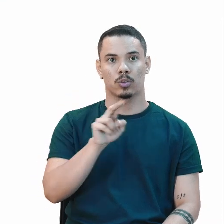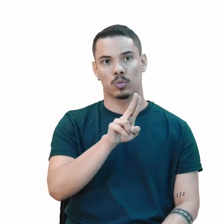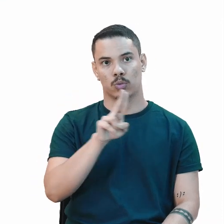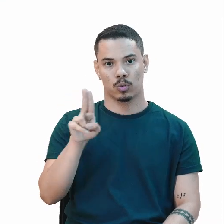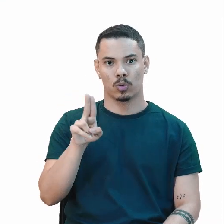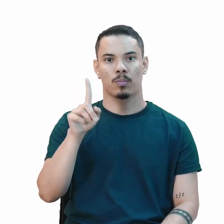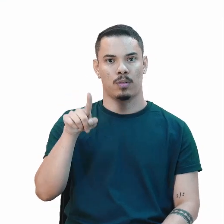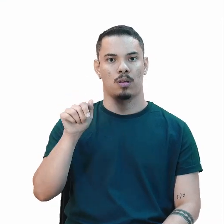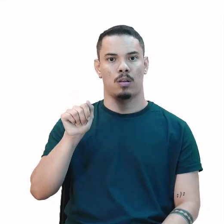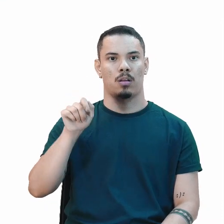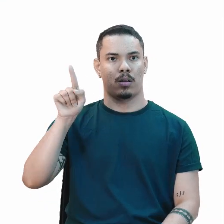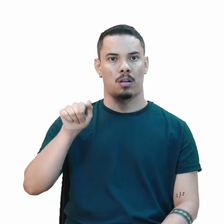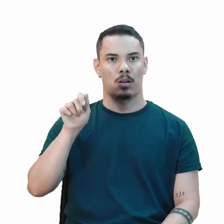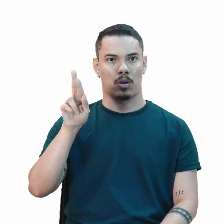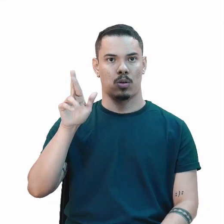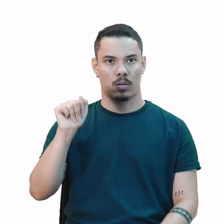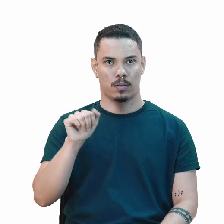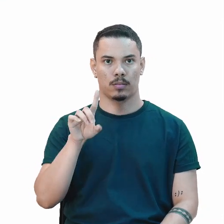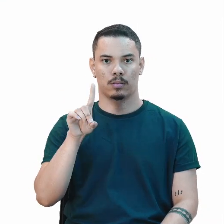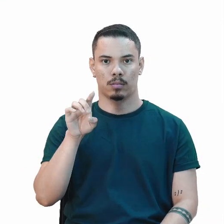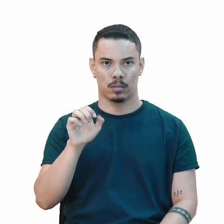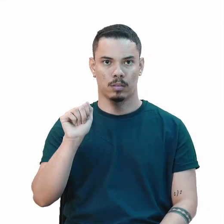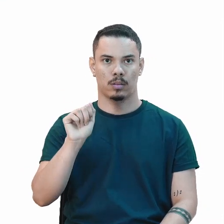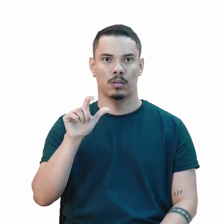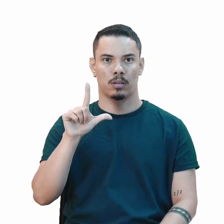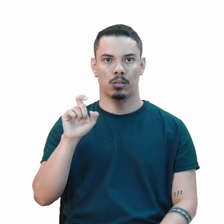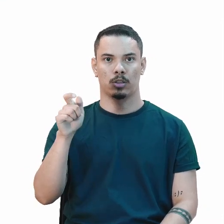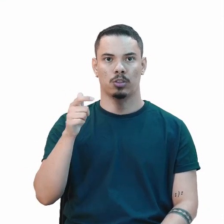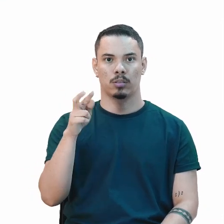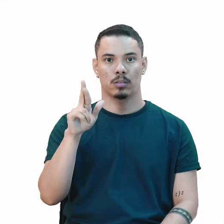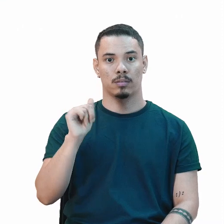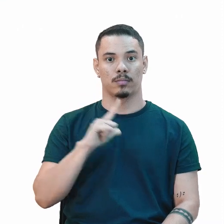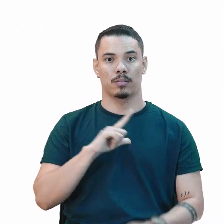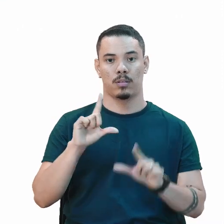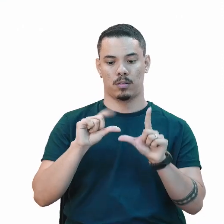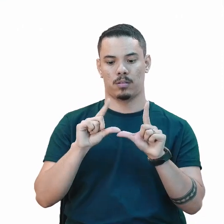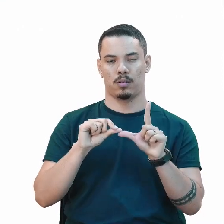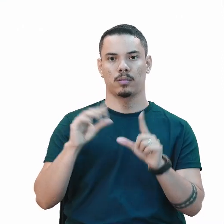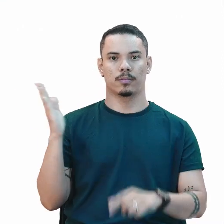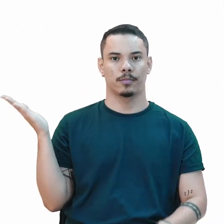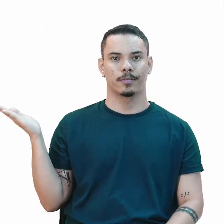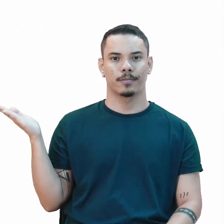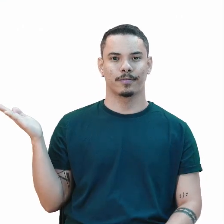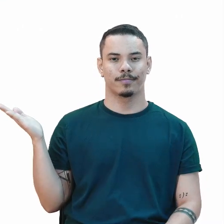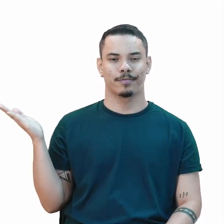de Alexandria e está disponível neste endereço aqui, ó.